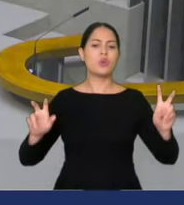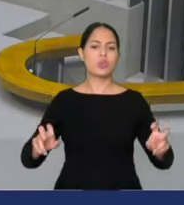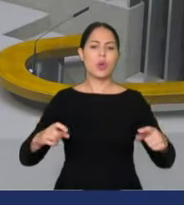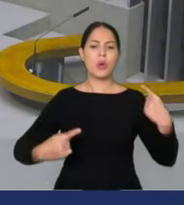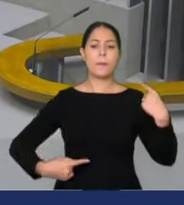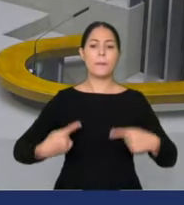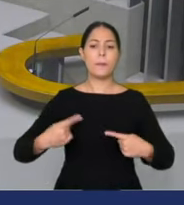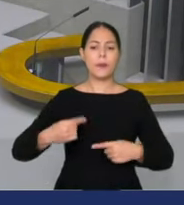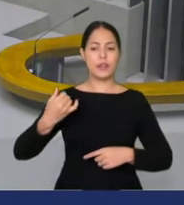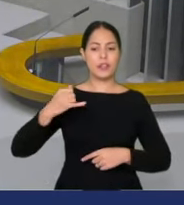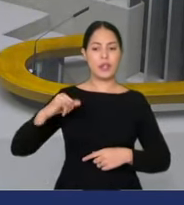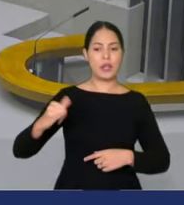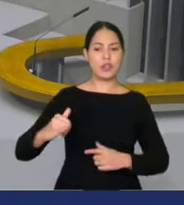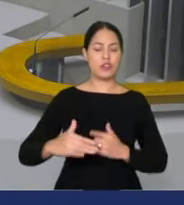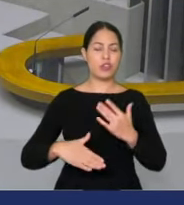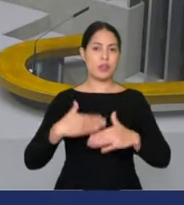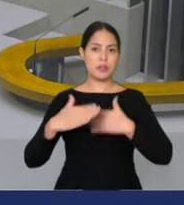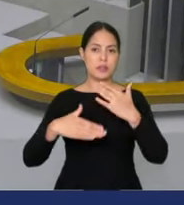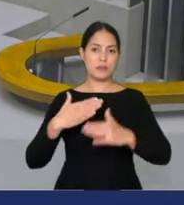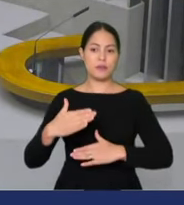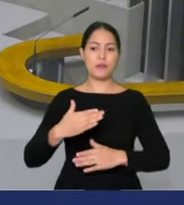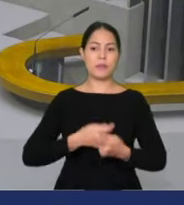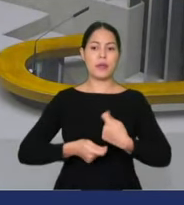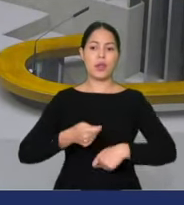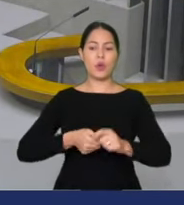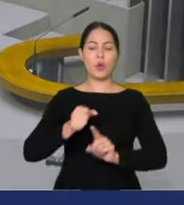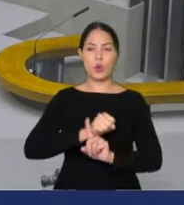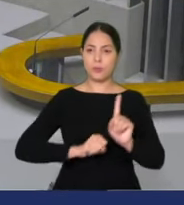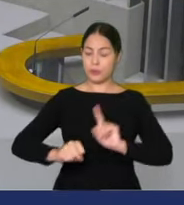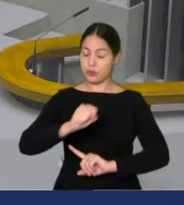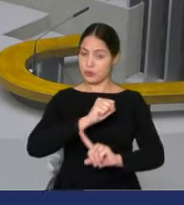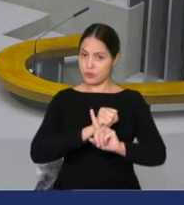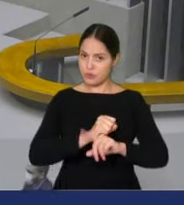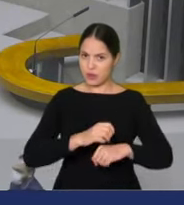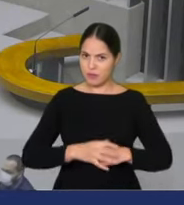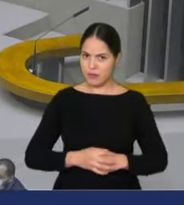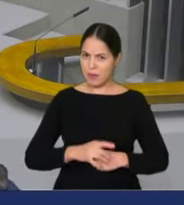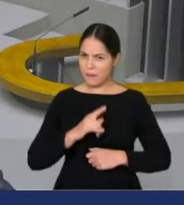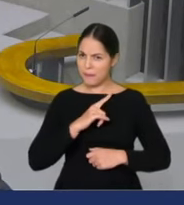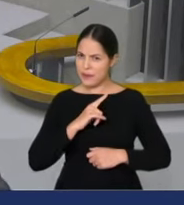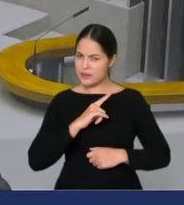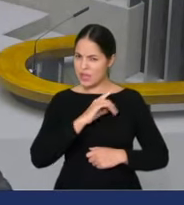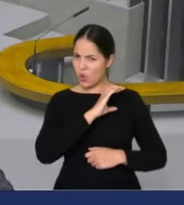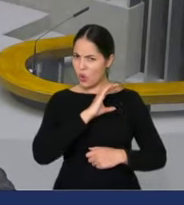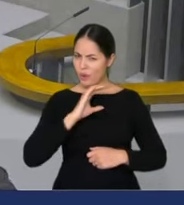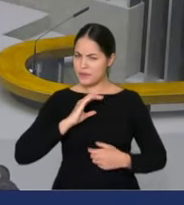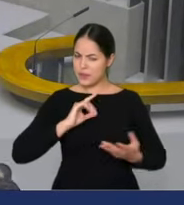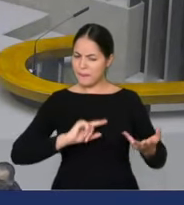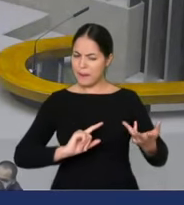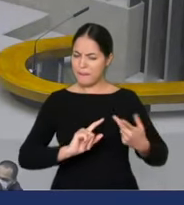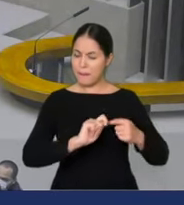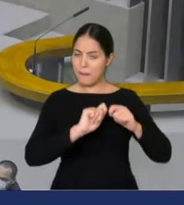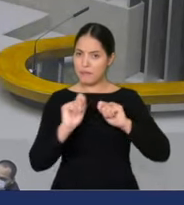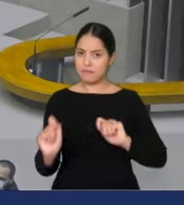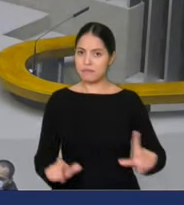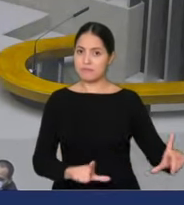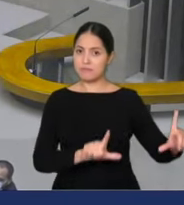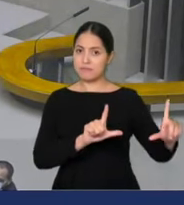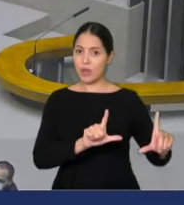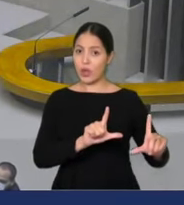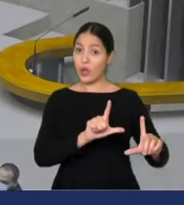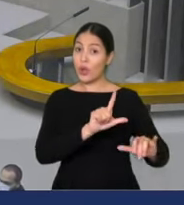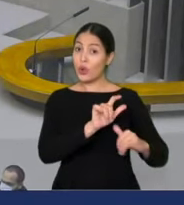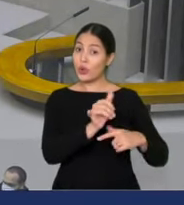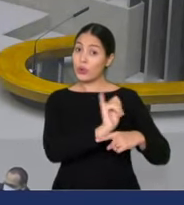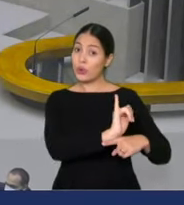dos Deputados, você pode ir à nossa página no YouTube. Essa transmissão vai continuar lá no